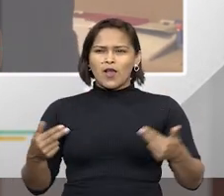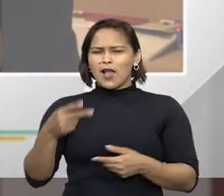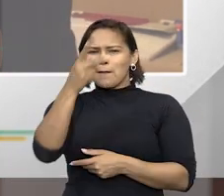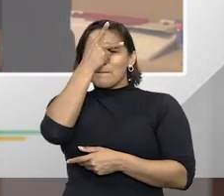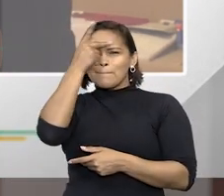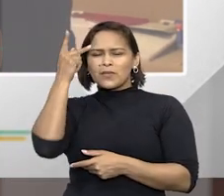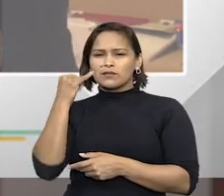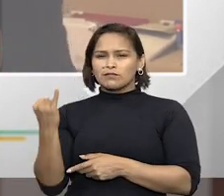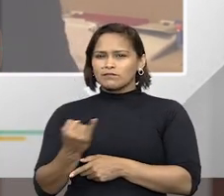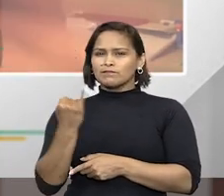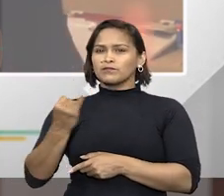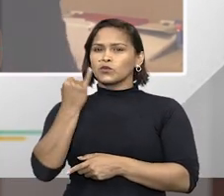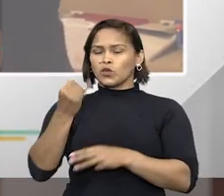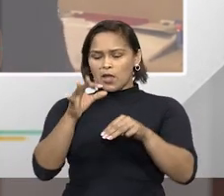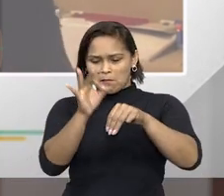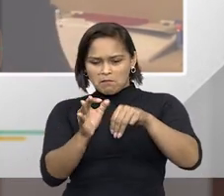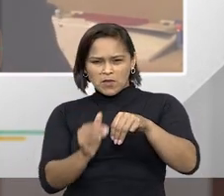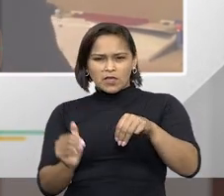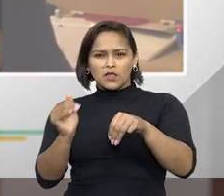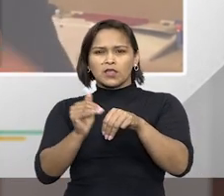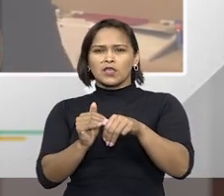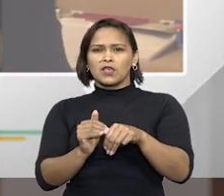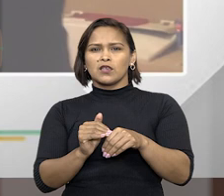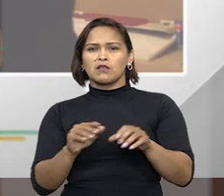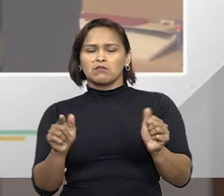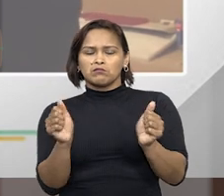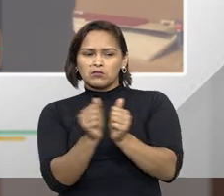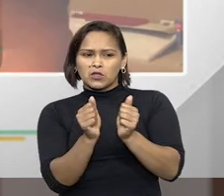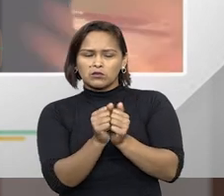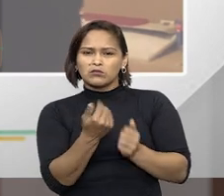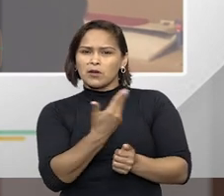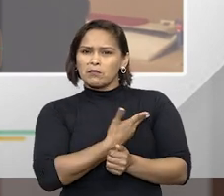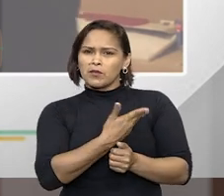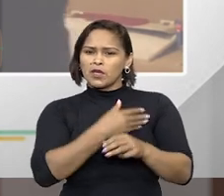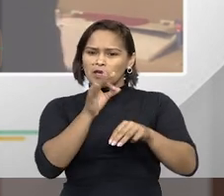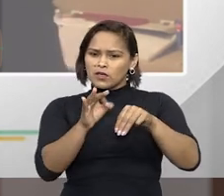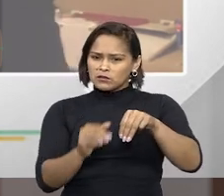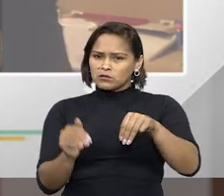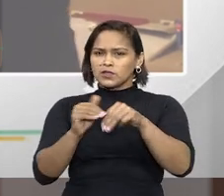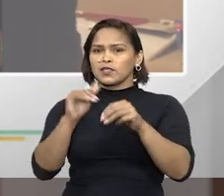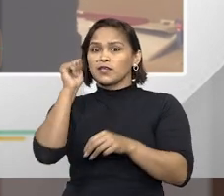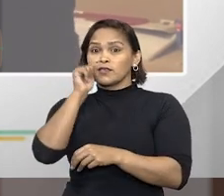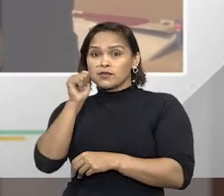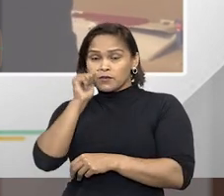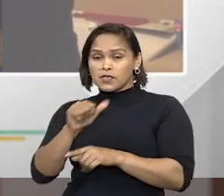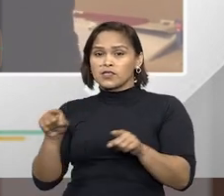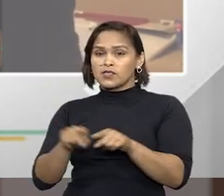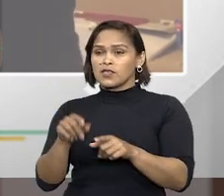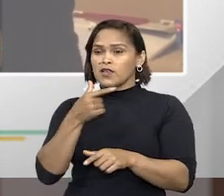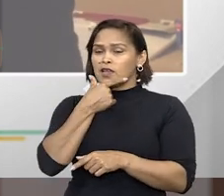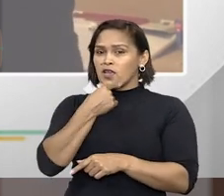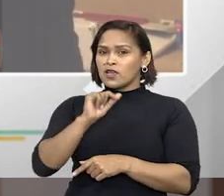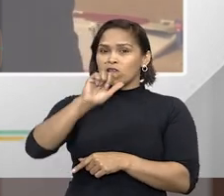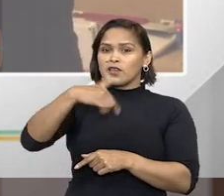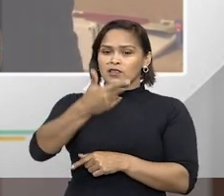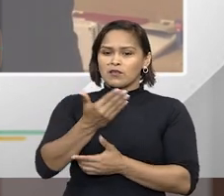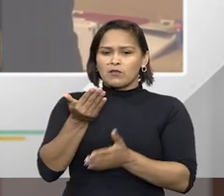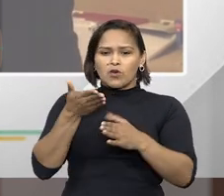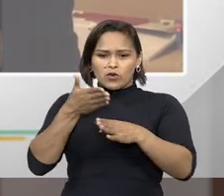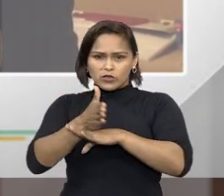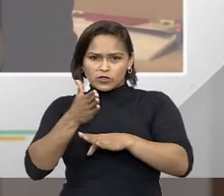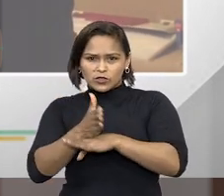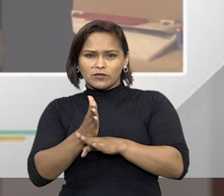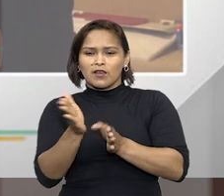humanas, os meus pares, os ministros, as ministras que logo depois